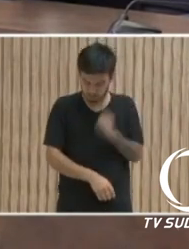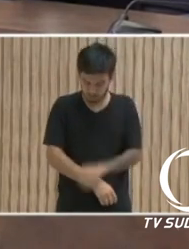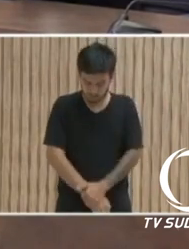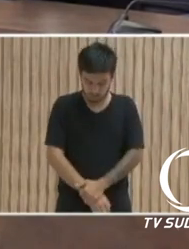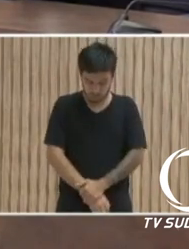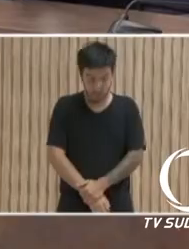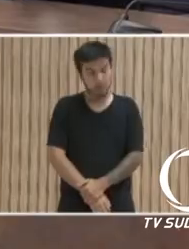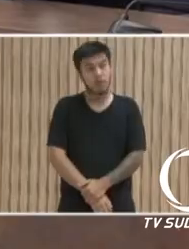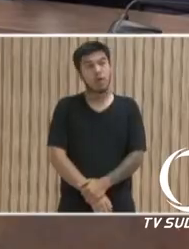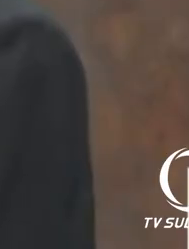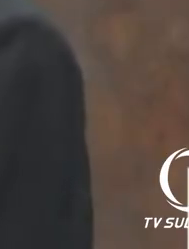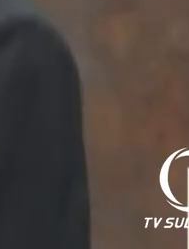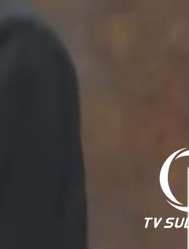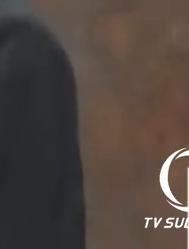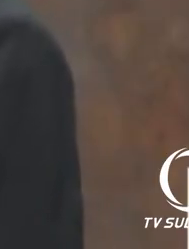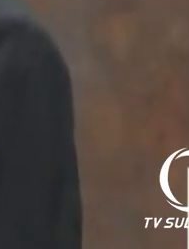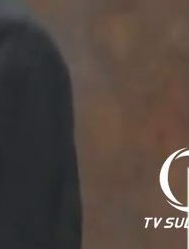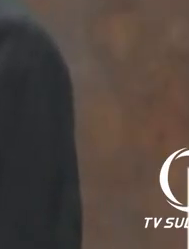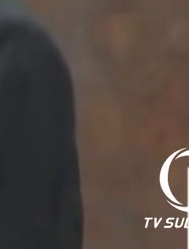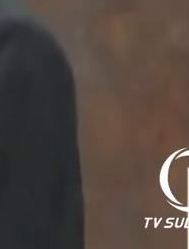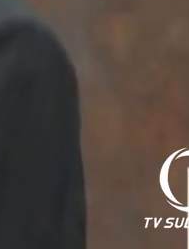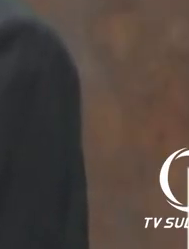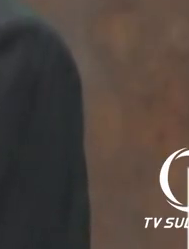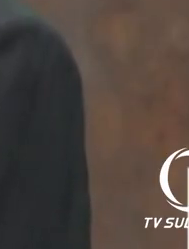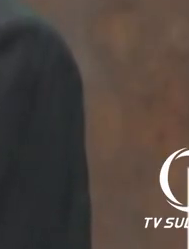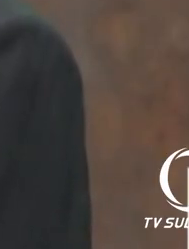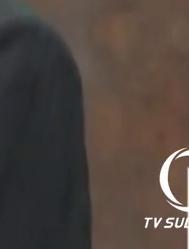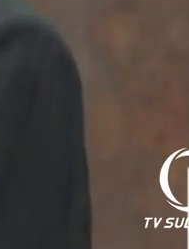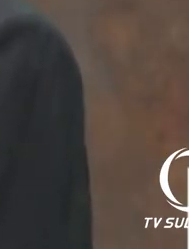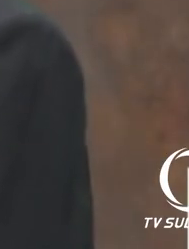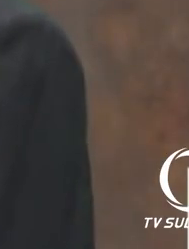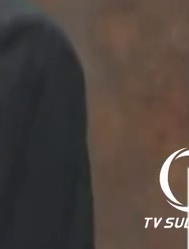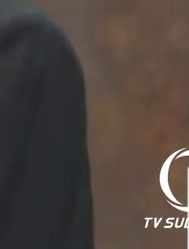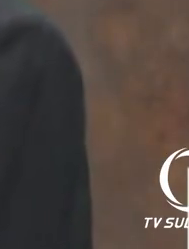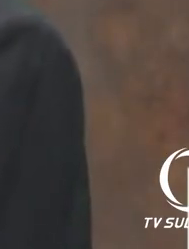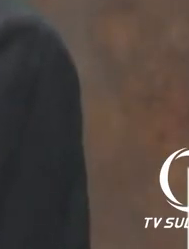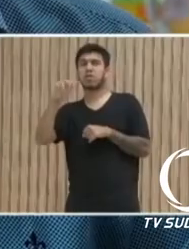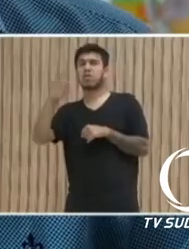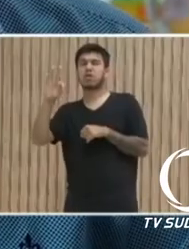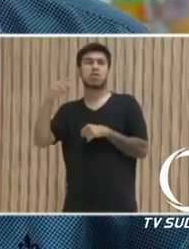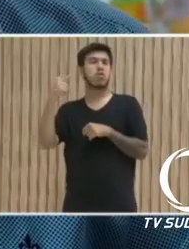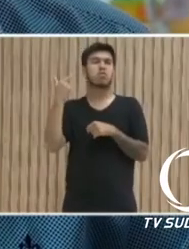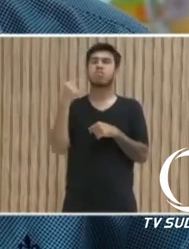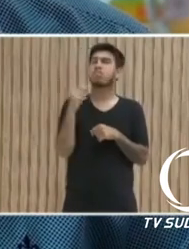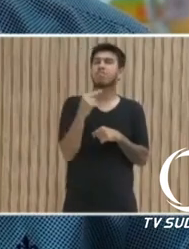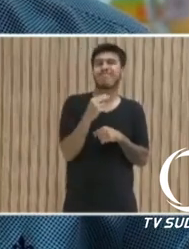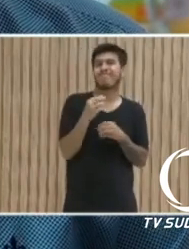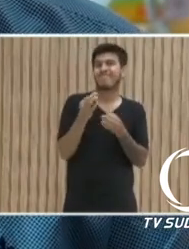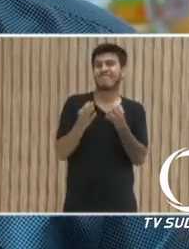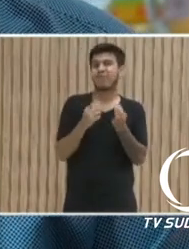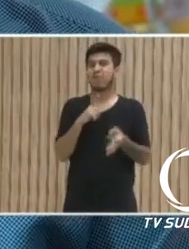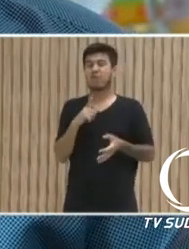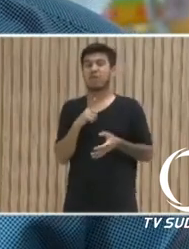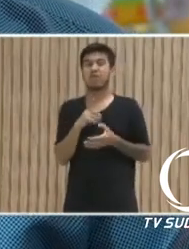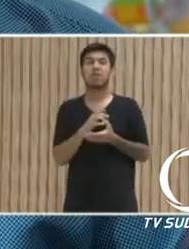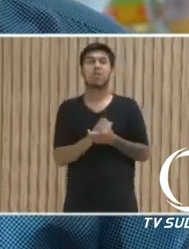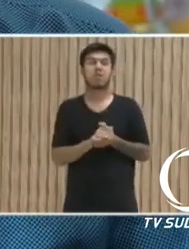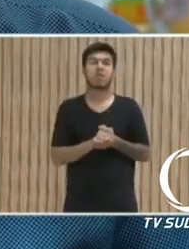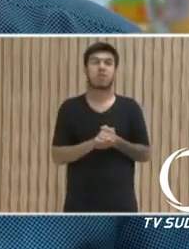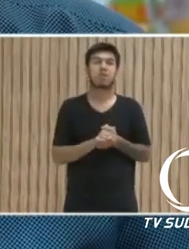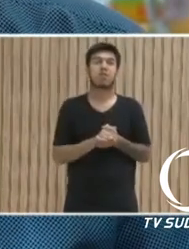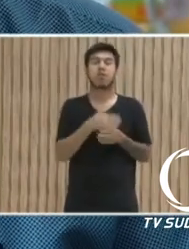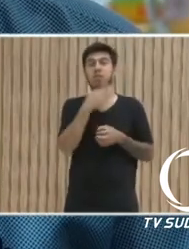de supermercados e também a empresário do agronegócio durante a sessão solene foram a apresentados vídeos de